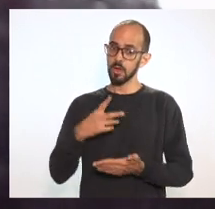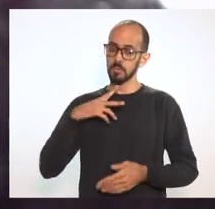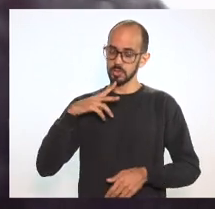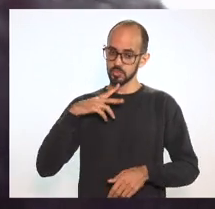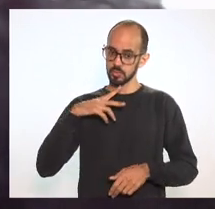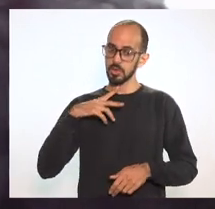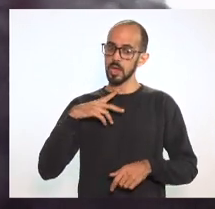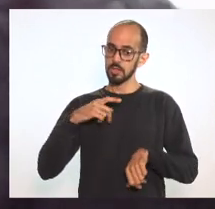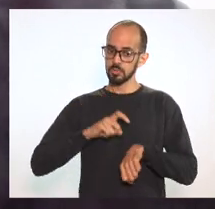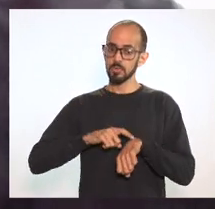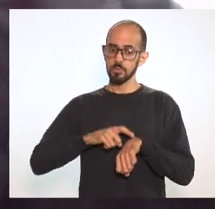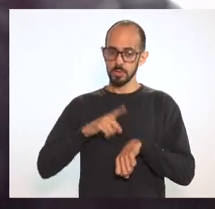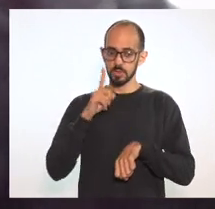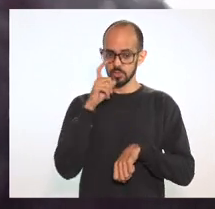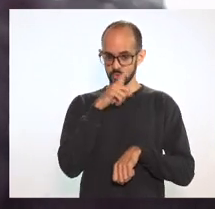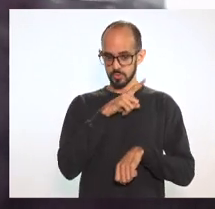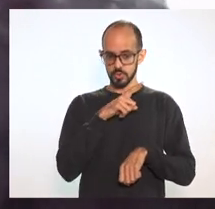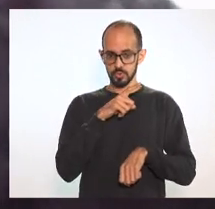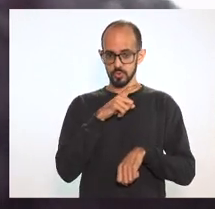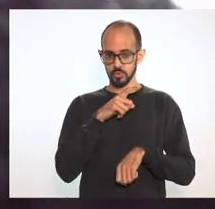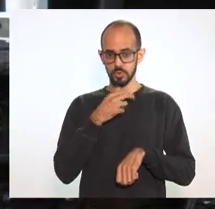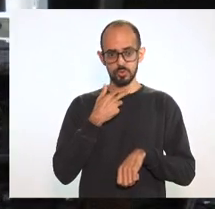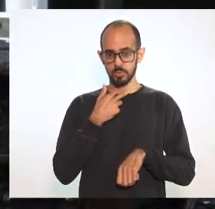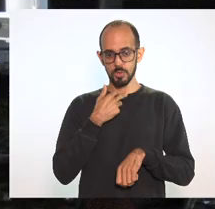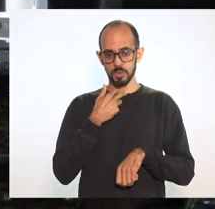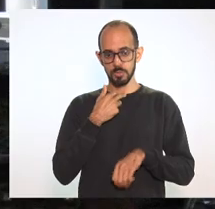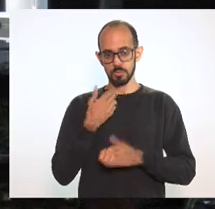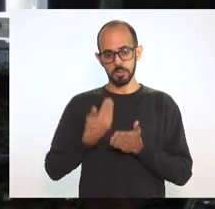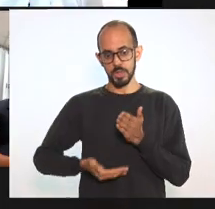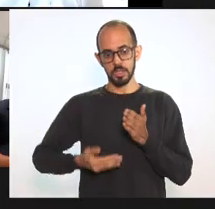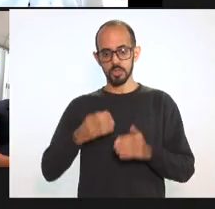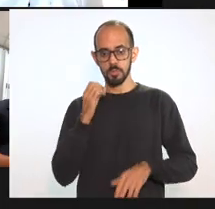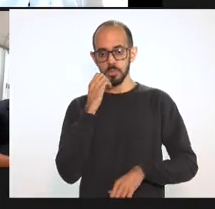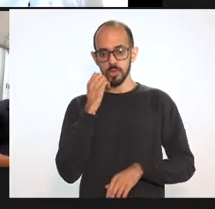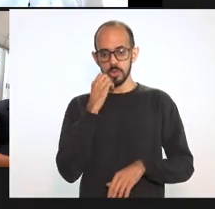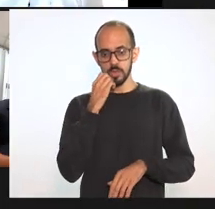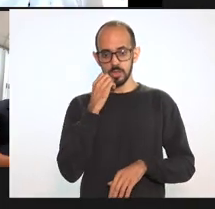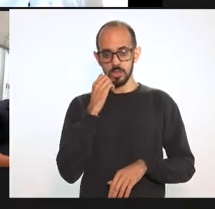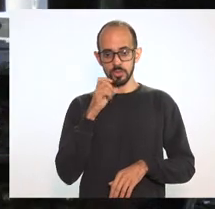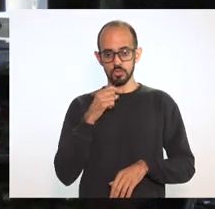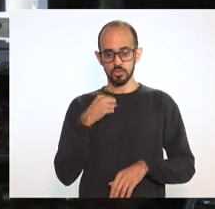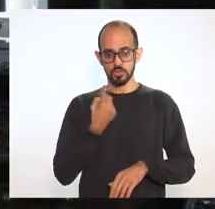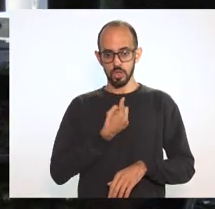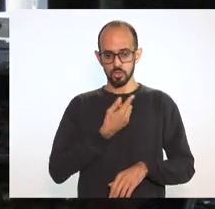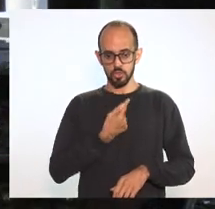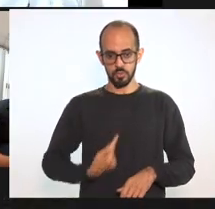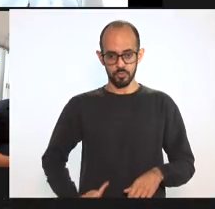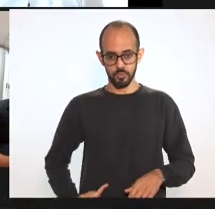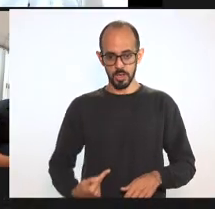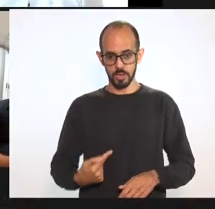difícil demais. Então, nós não podemos perder essa oportunidade do nosso governo aí.